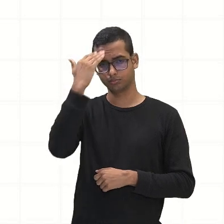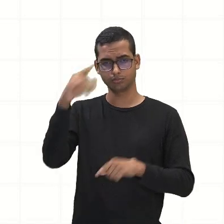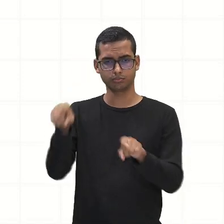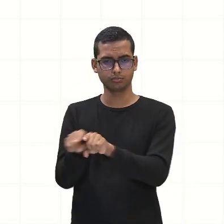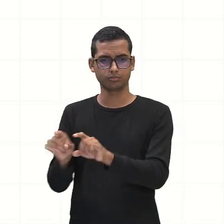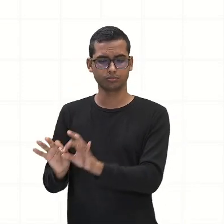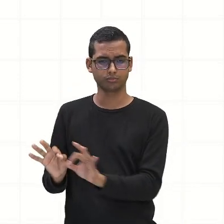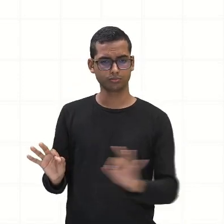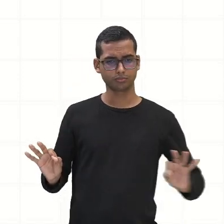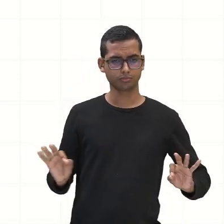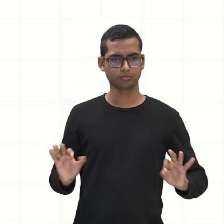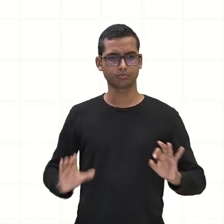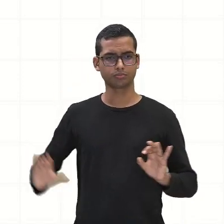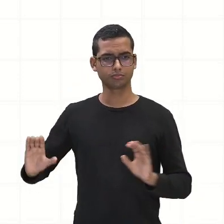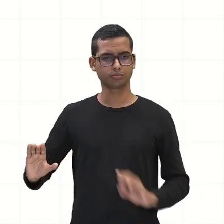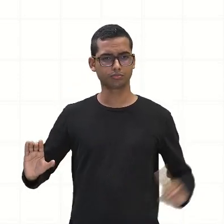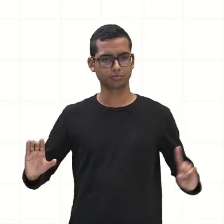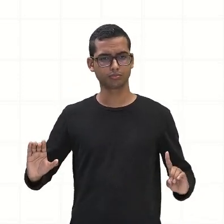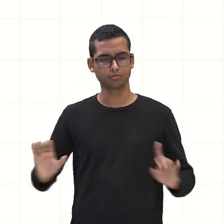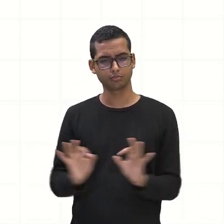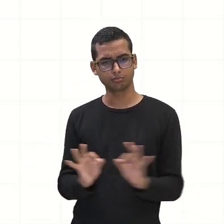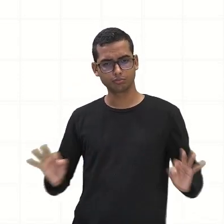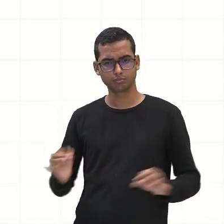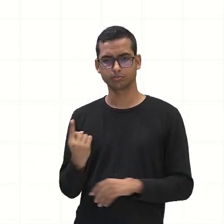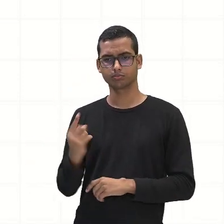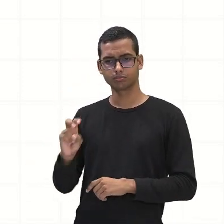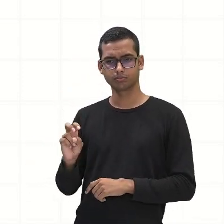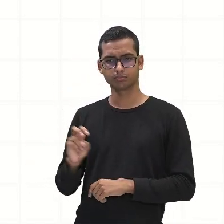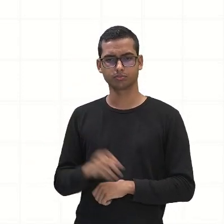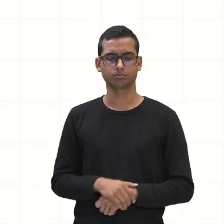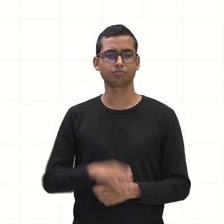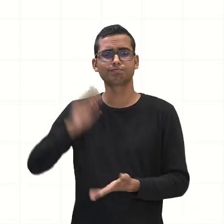quanto? 15. Tá faltando quanto?